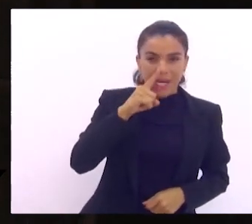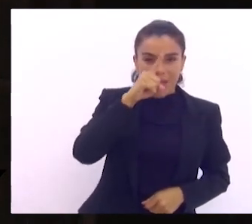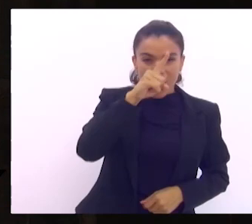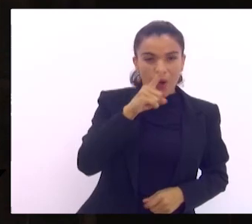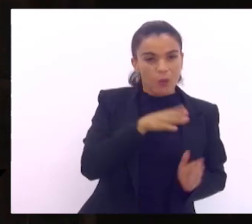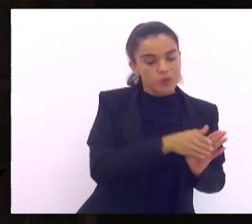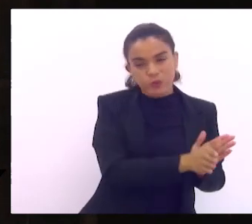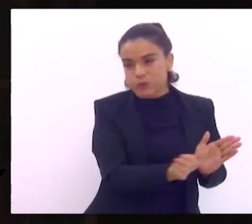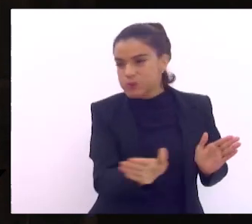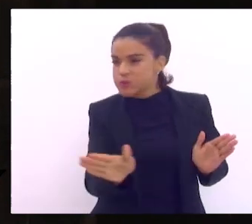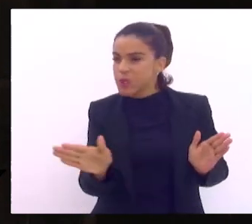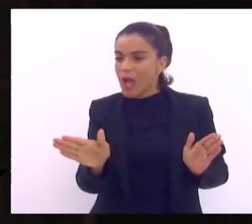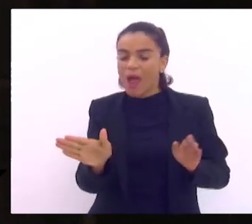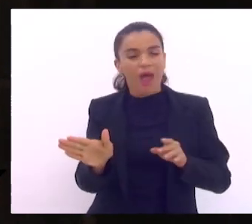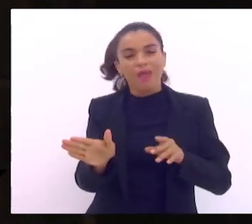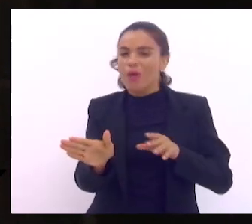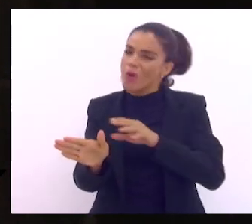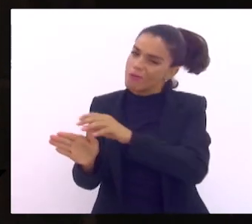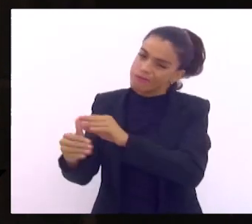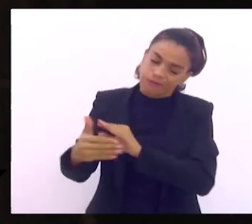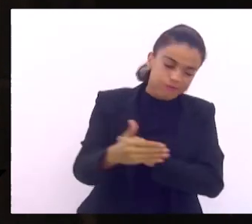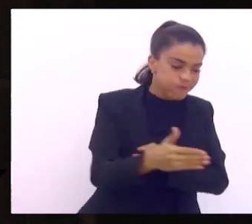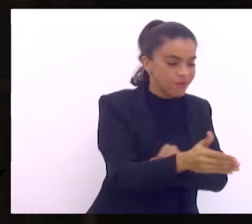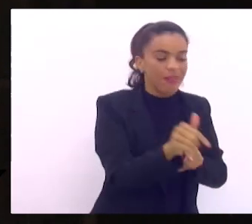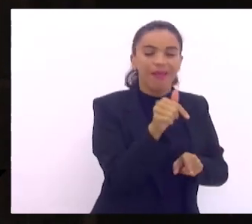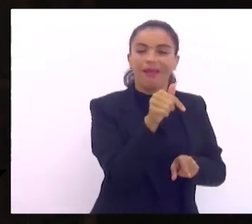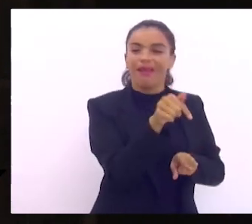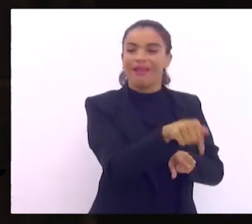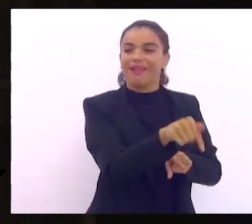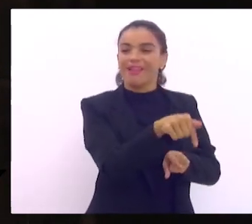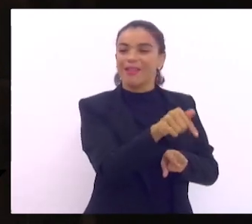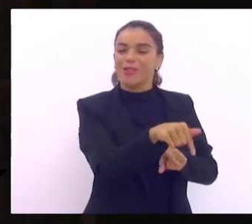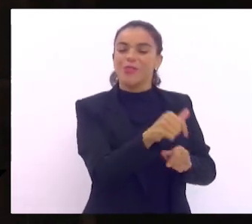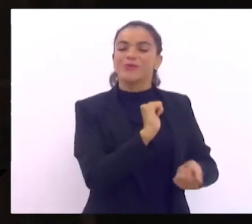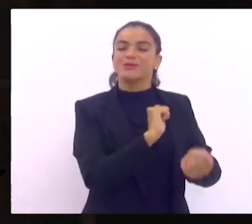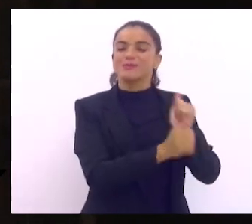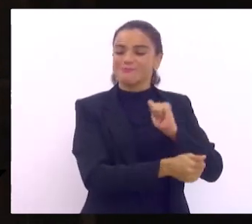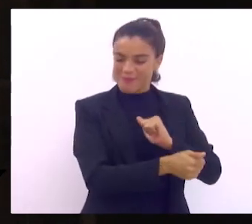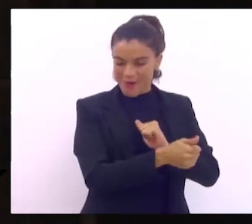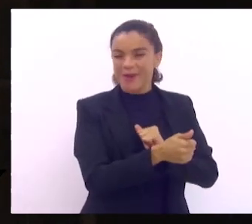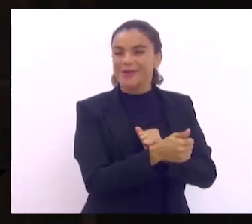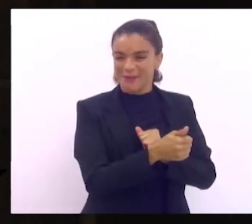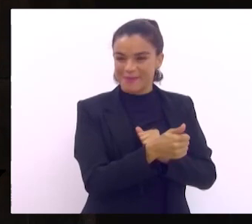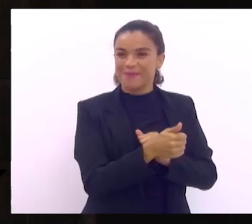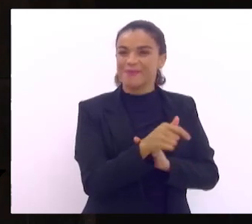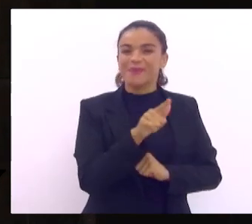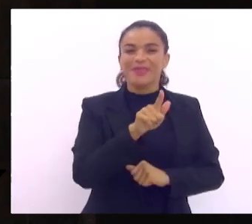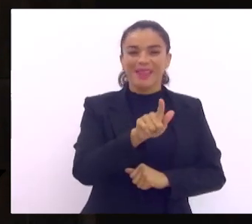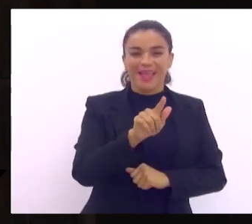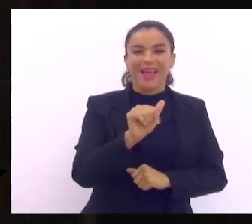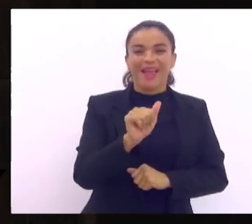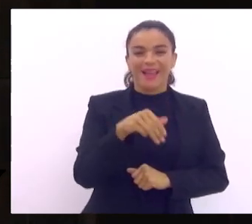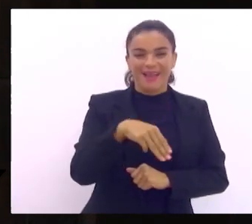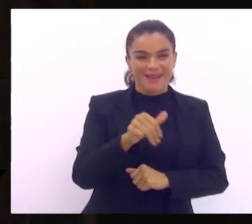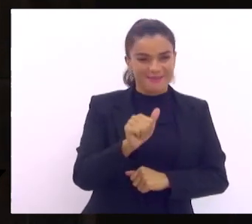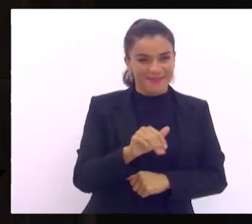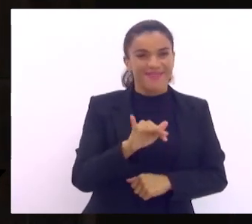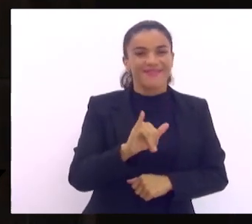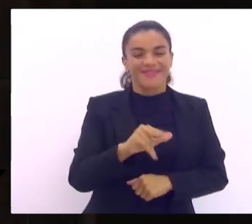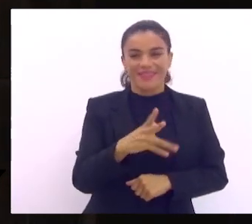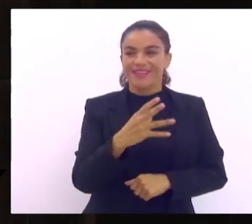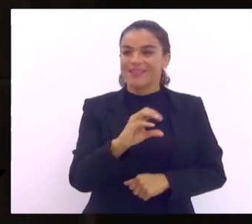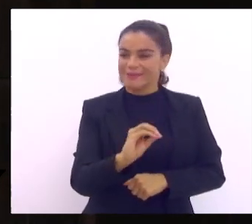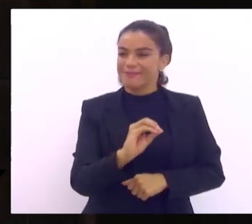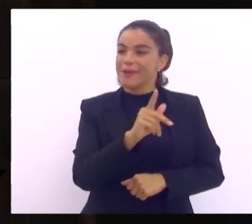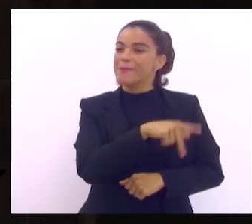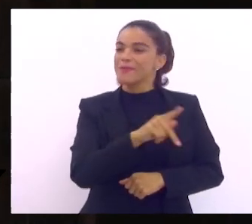desviando. Então, eu coloquei ele aonde eu conhecia. Eu botei ele lá na Universidade Gama Filho, e lá ele treinou. O professor Nelsinho